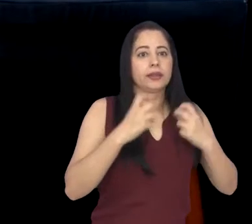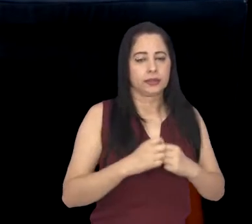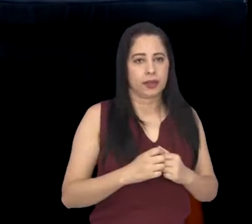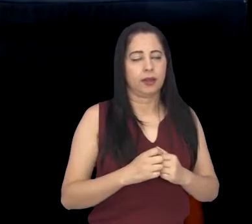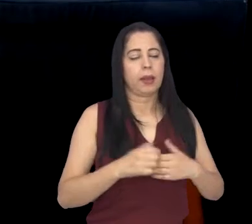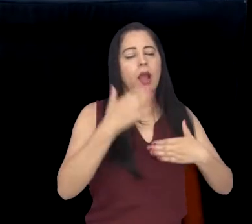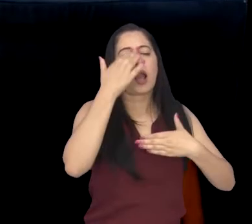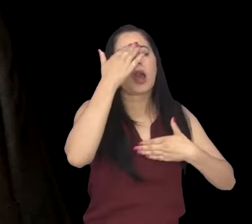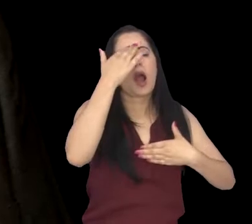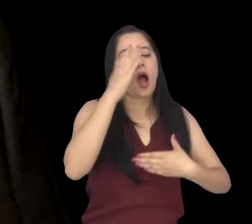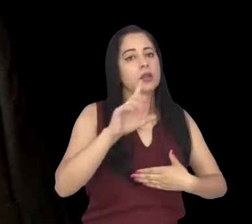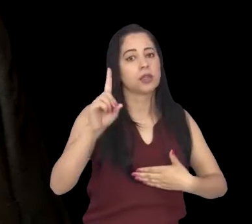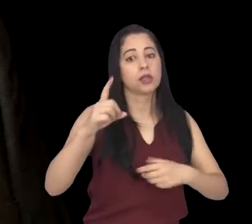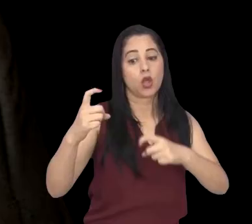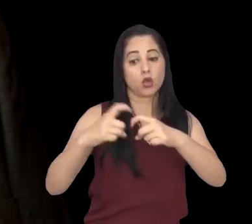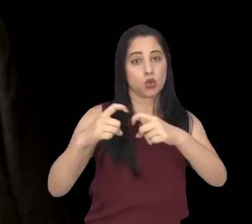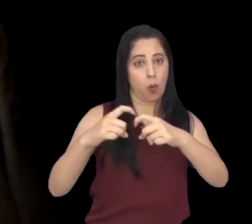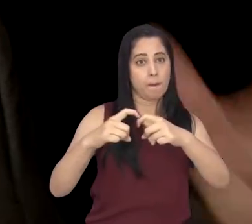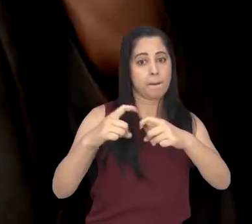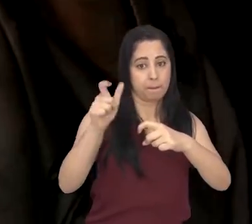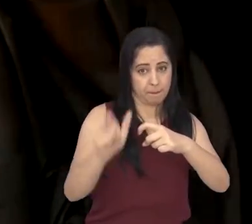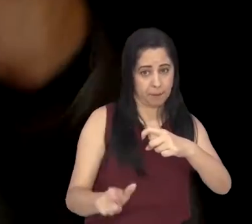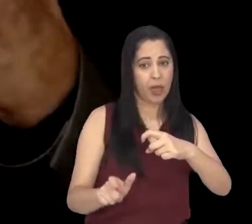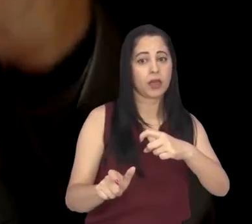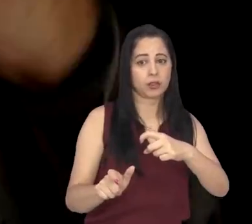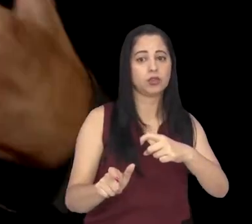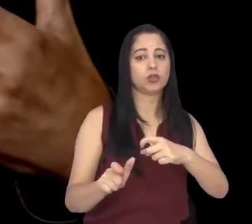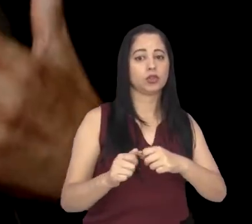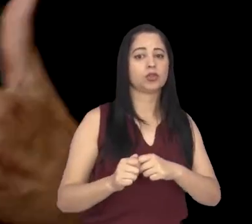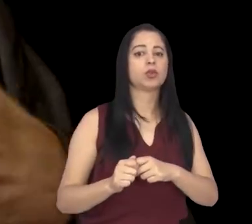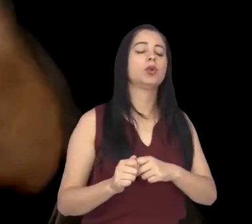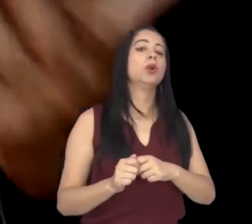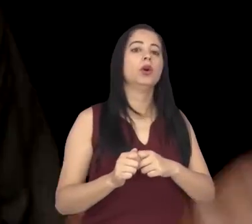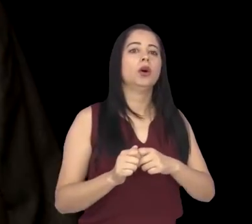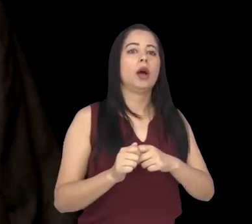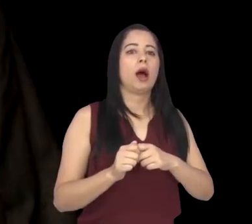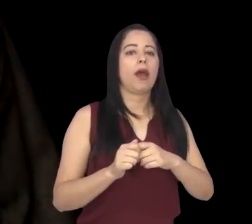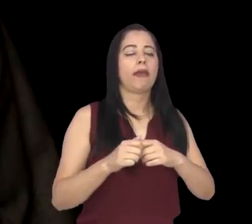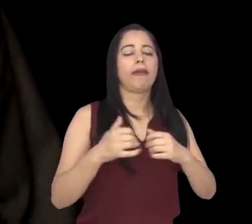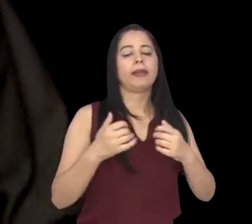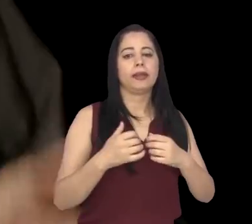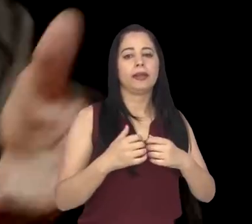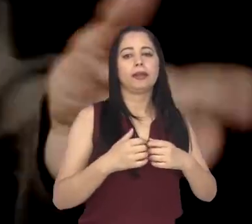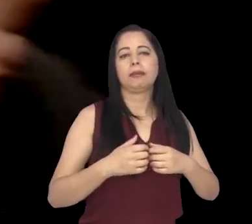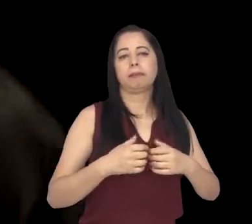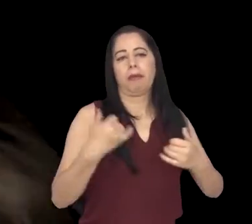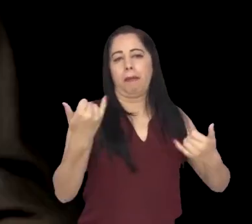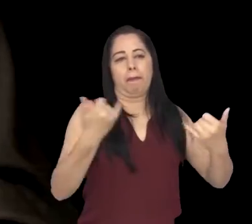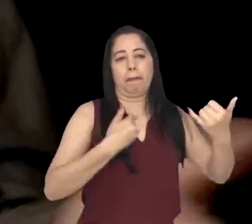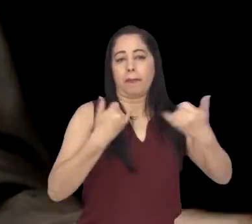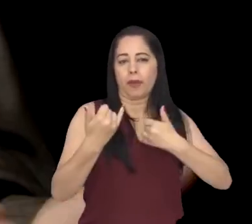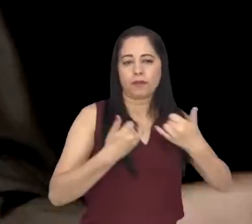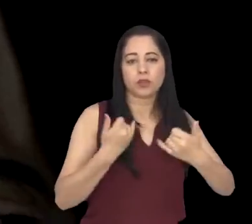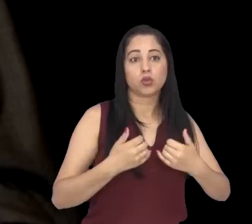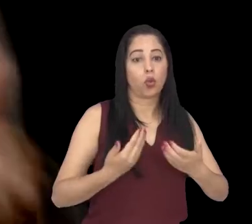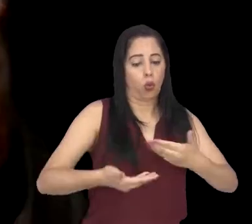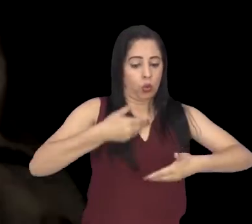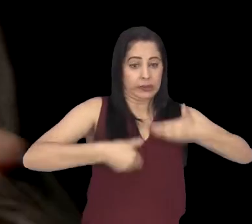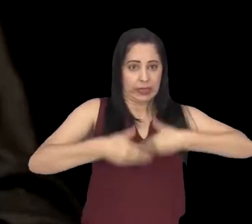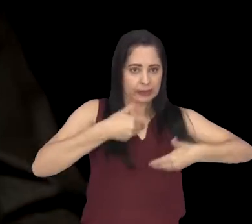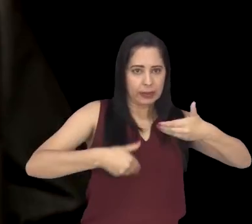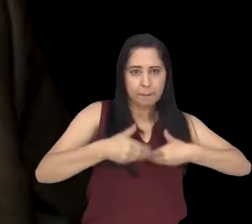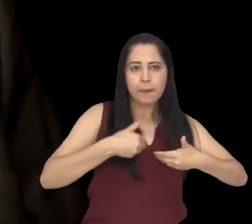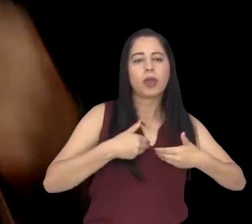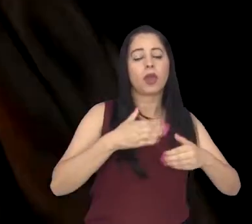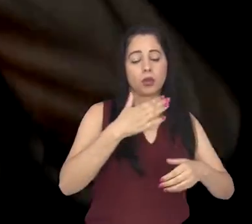médico fantástico, o Dr. Lobo, deixou com a cara normal, que eu achava que nunca mais voltaria, porque só em filme de aventura, o Mel